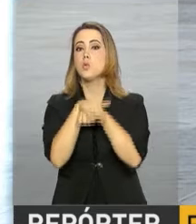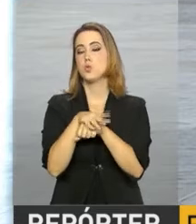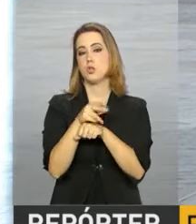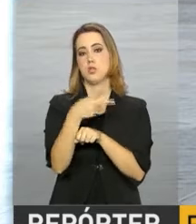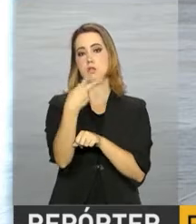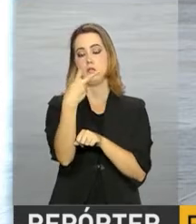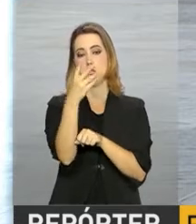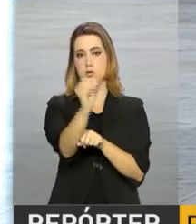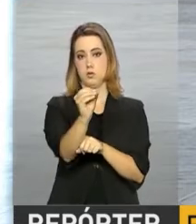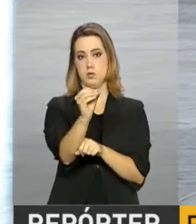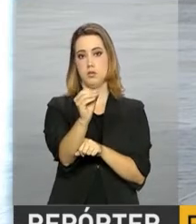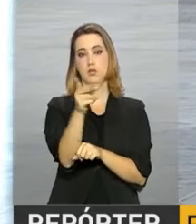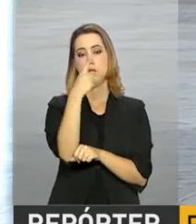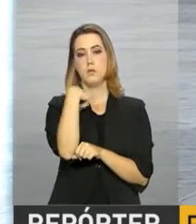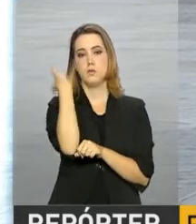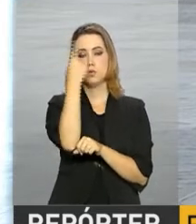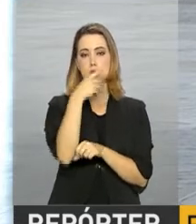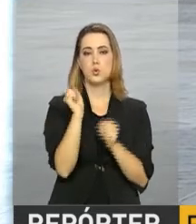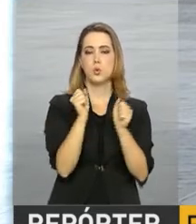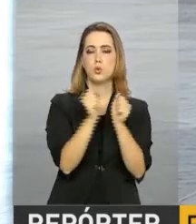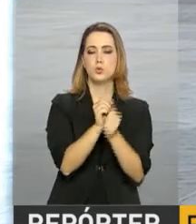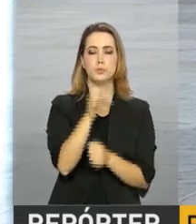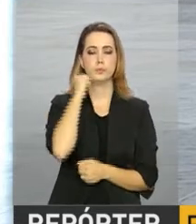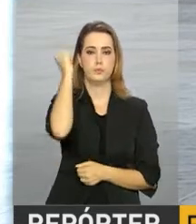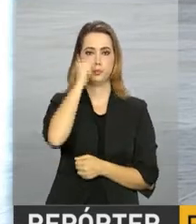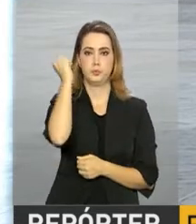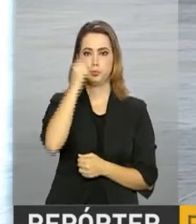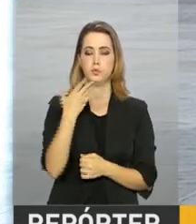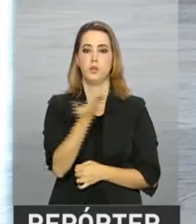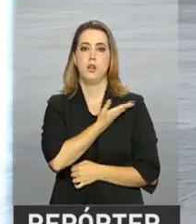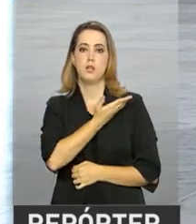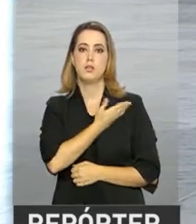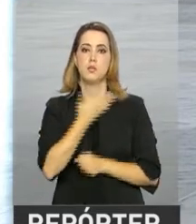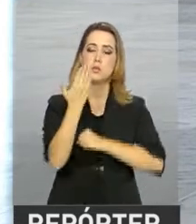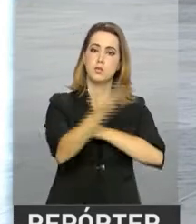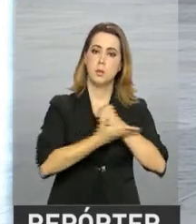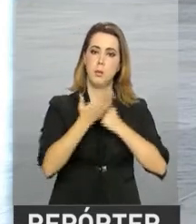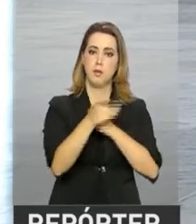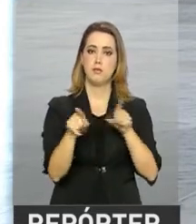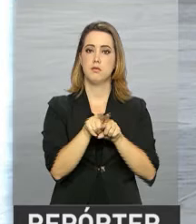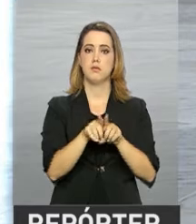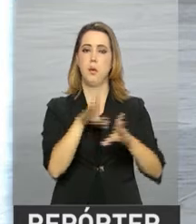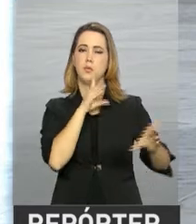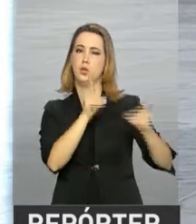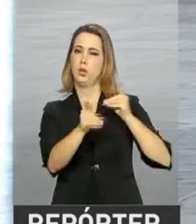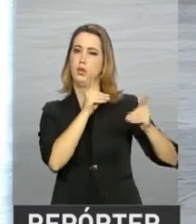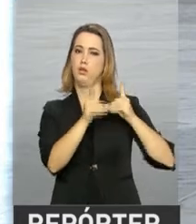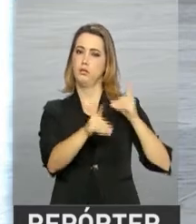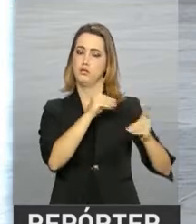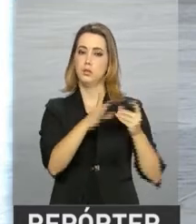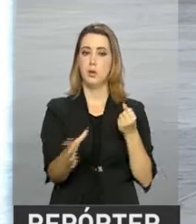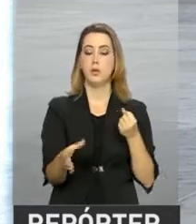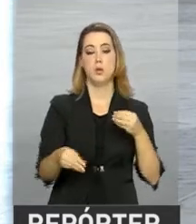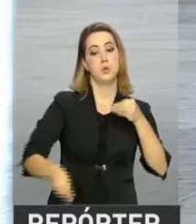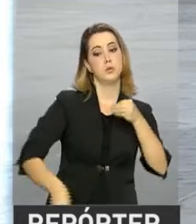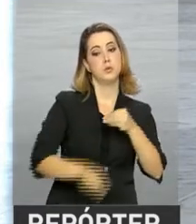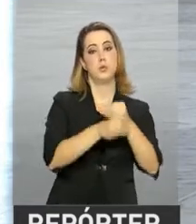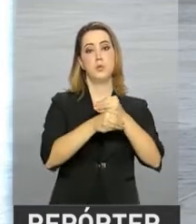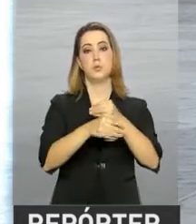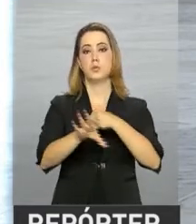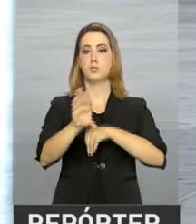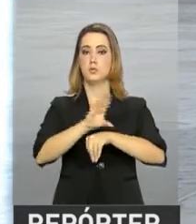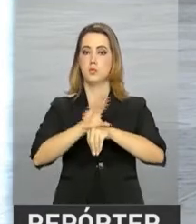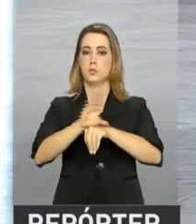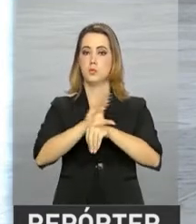no palácio da alvorada com os senadores da base aliada e o tema desse jantar é a proposta de emenda à constituição 55